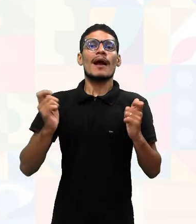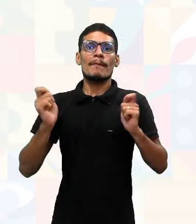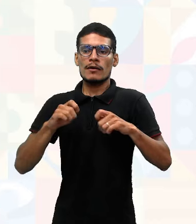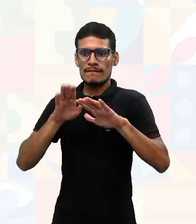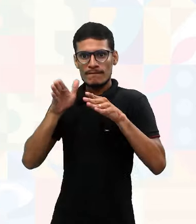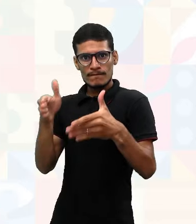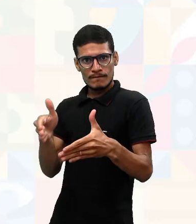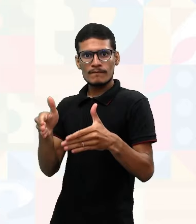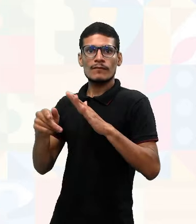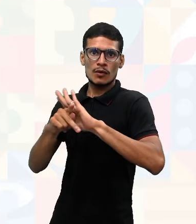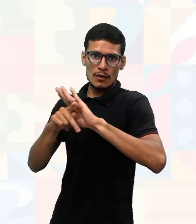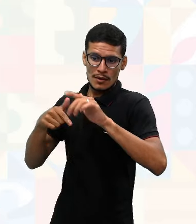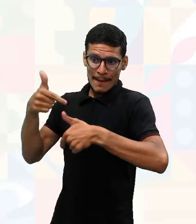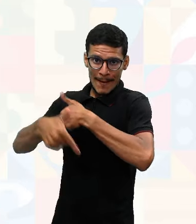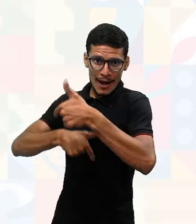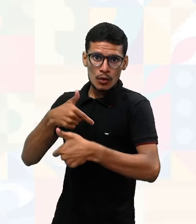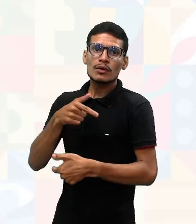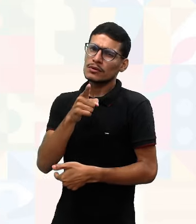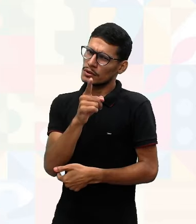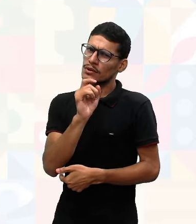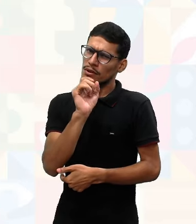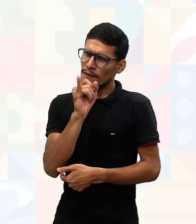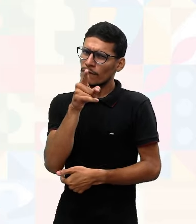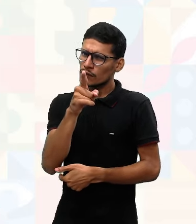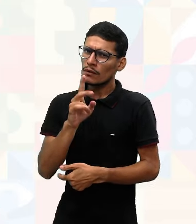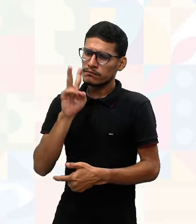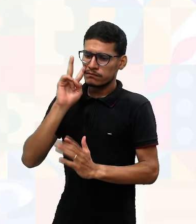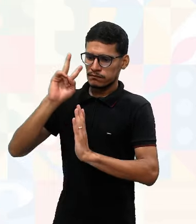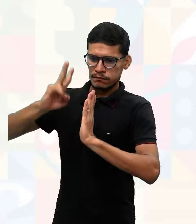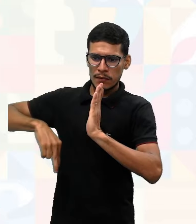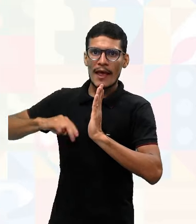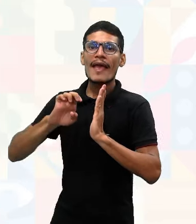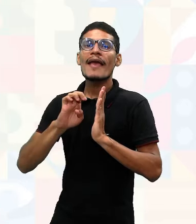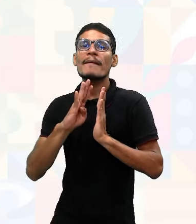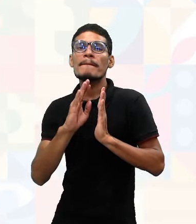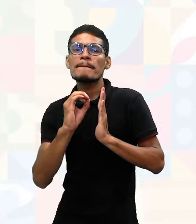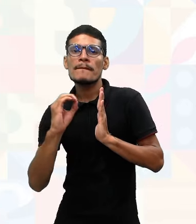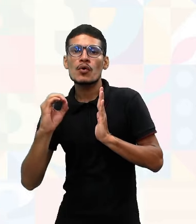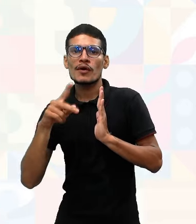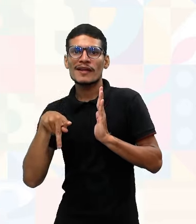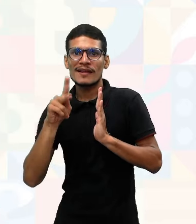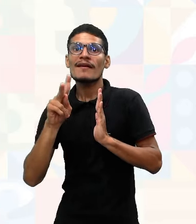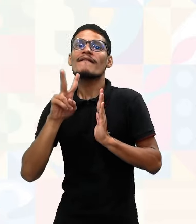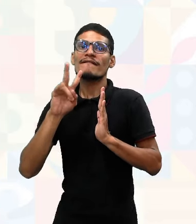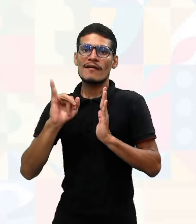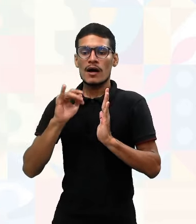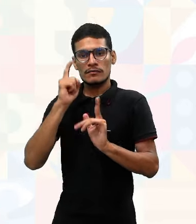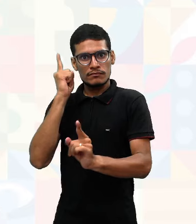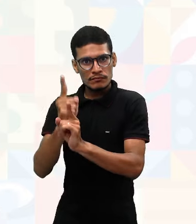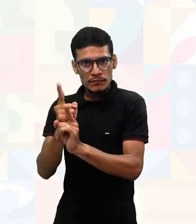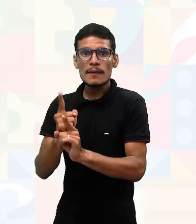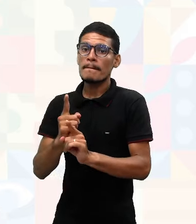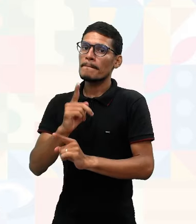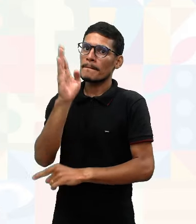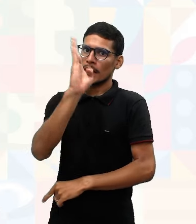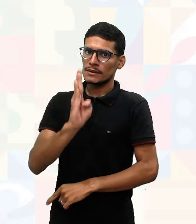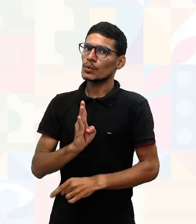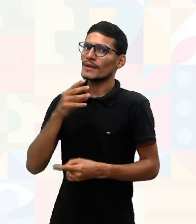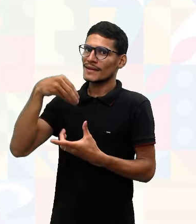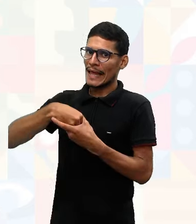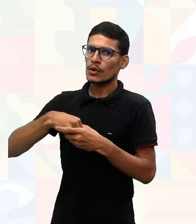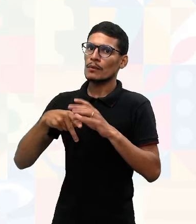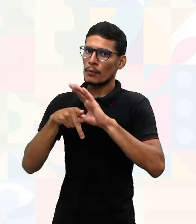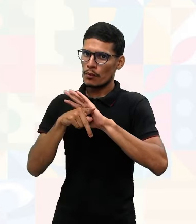OIT, confere um pouquinho lá no e-book para conhecer mais sobre essa organização, a qual o Brasil ela faz parte dela,